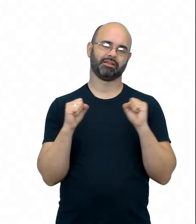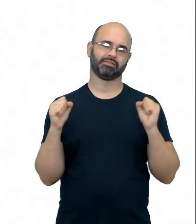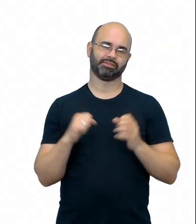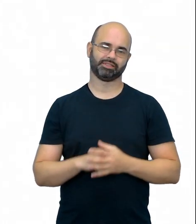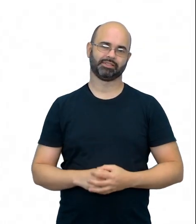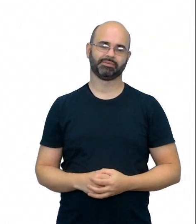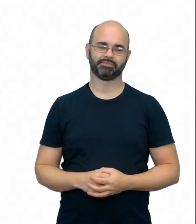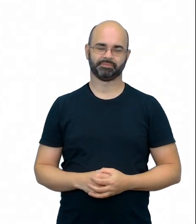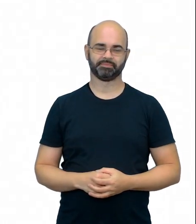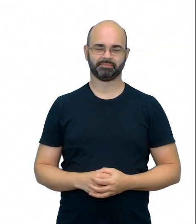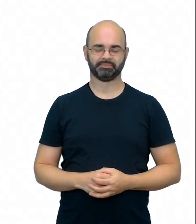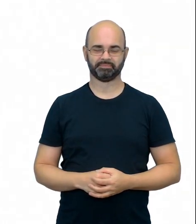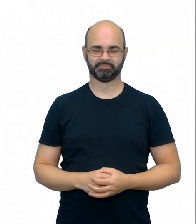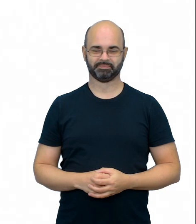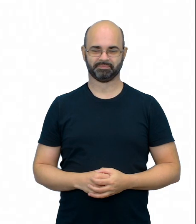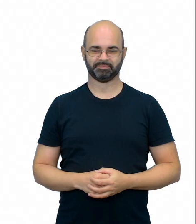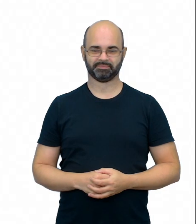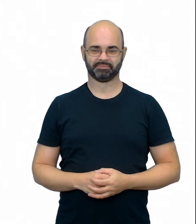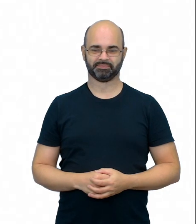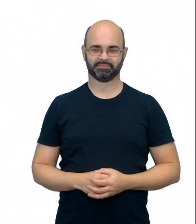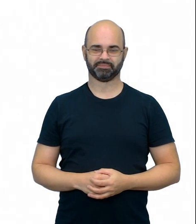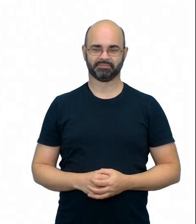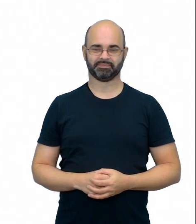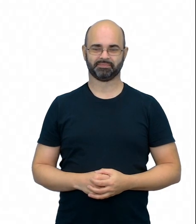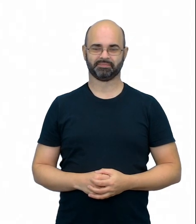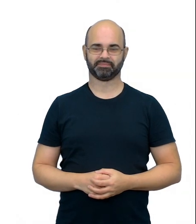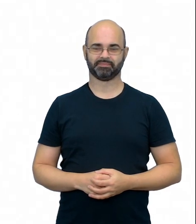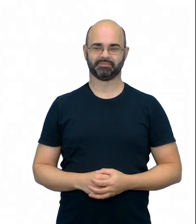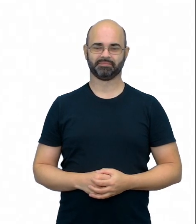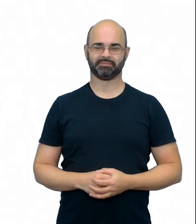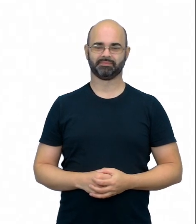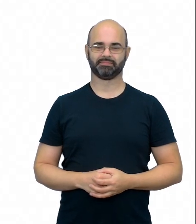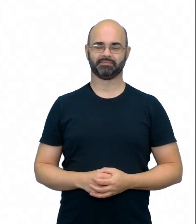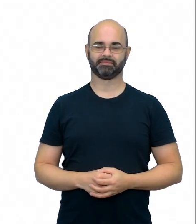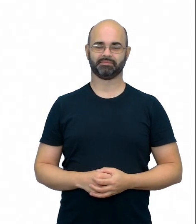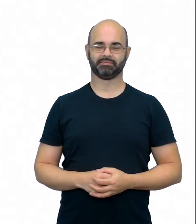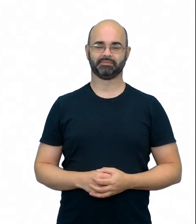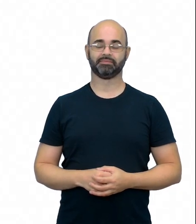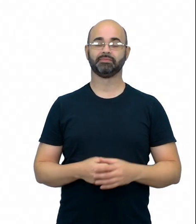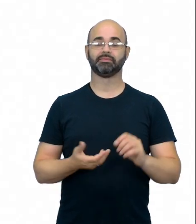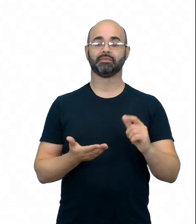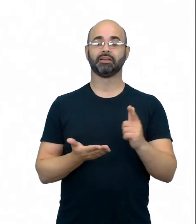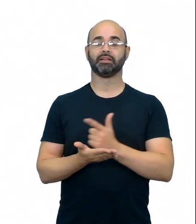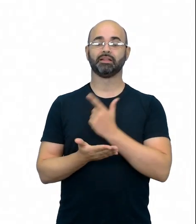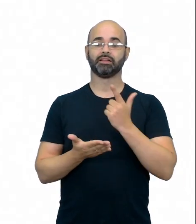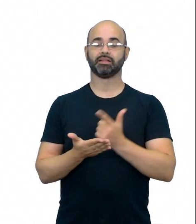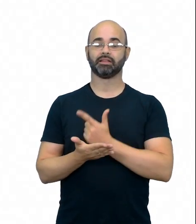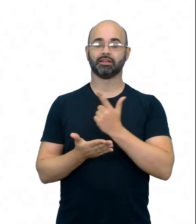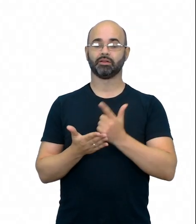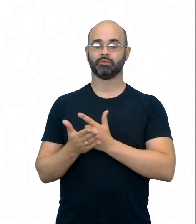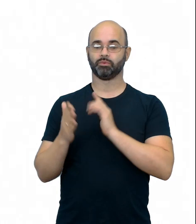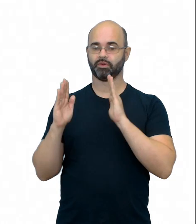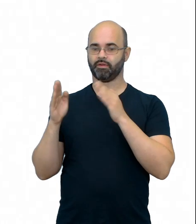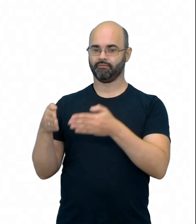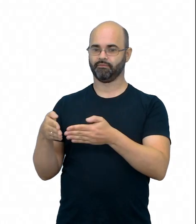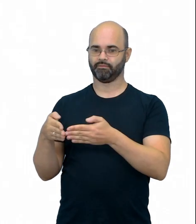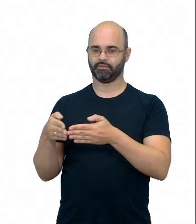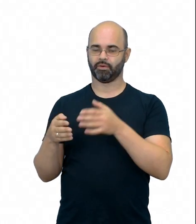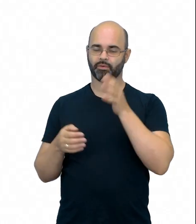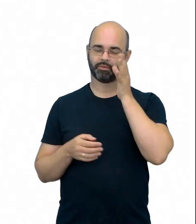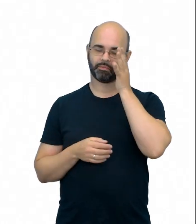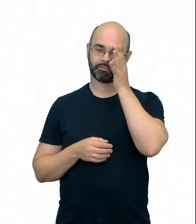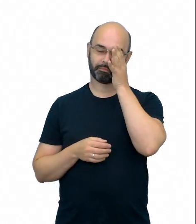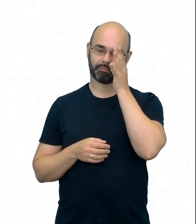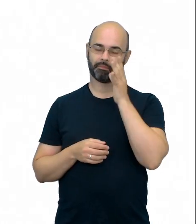faremos aqui? A gente vai focalizar aí na literatura, tá bom? Então, por exemplo, a gente pode pegar